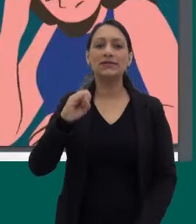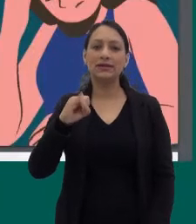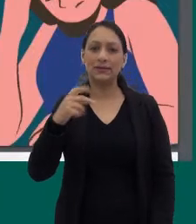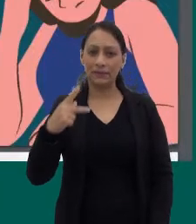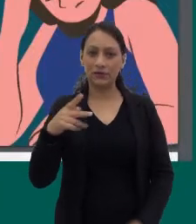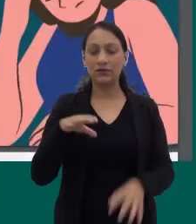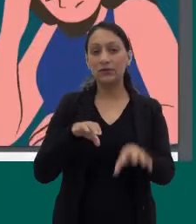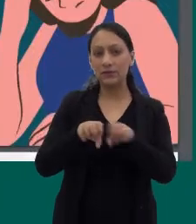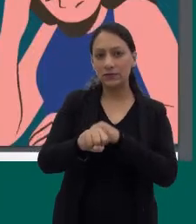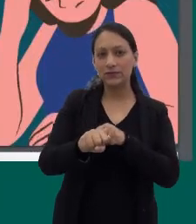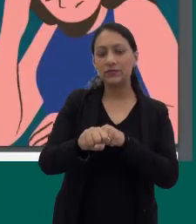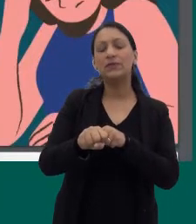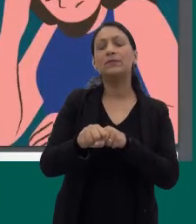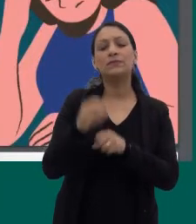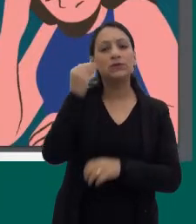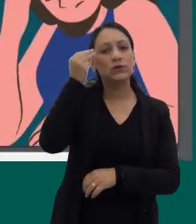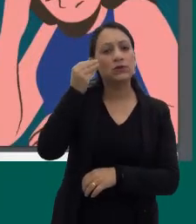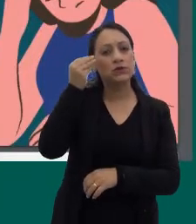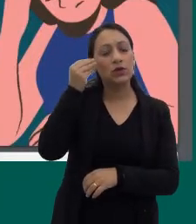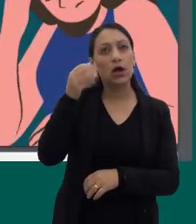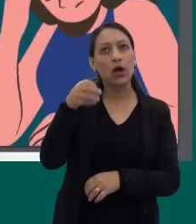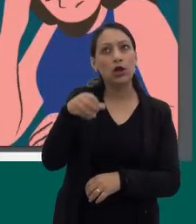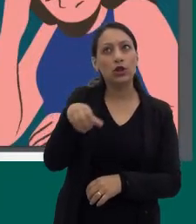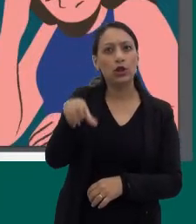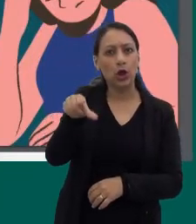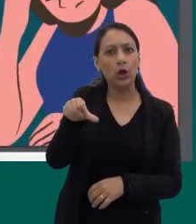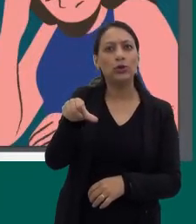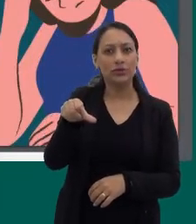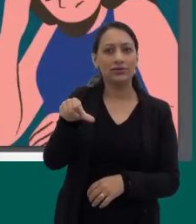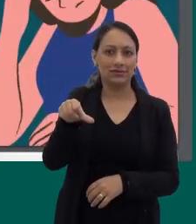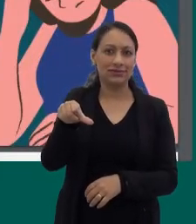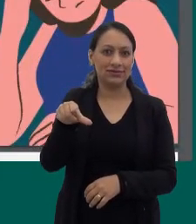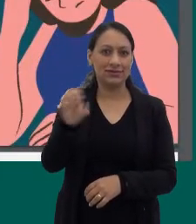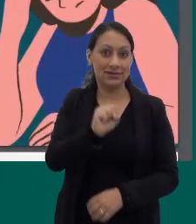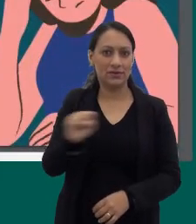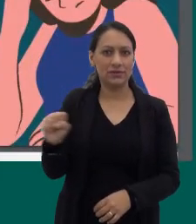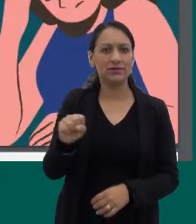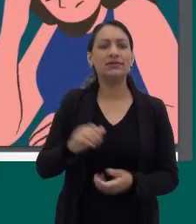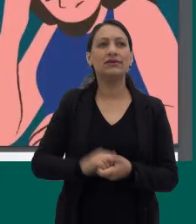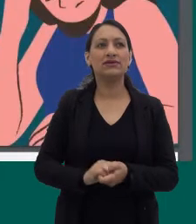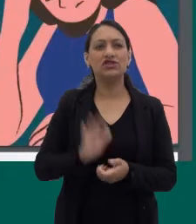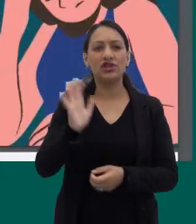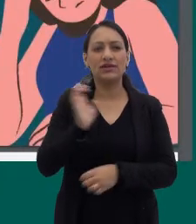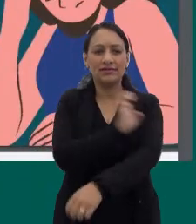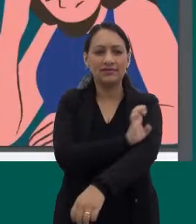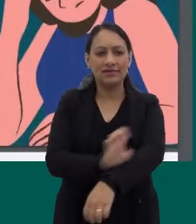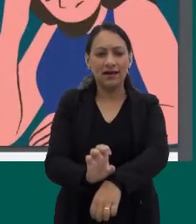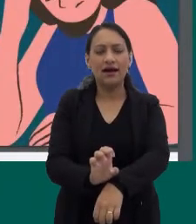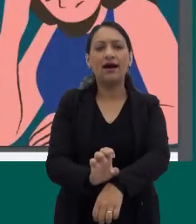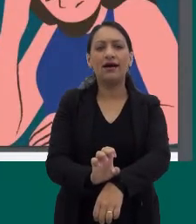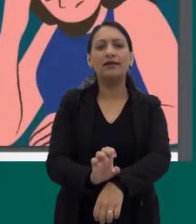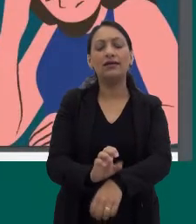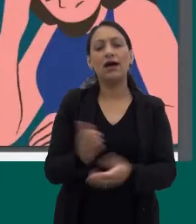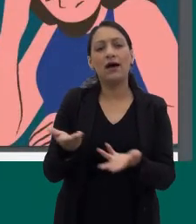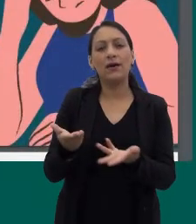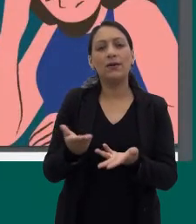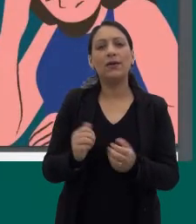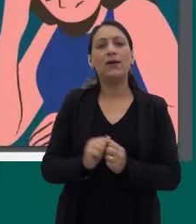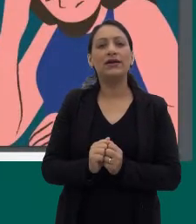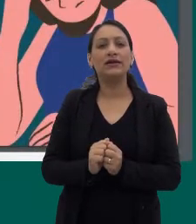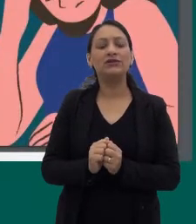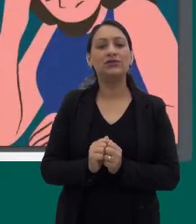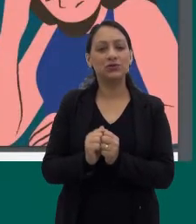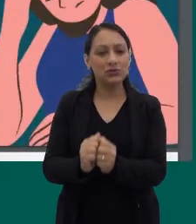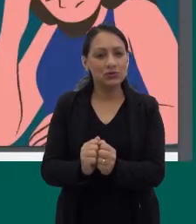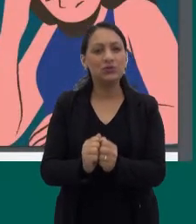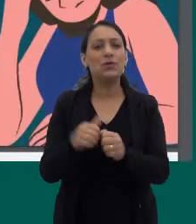Psicologia do 9º semestre, estagiária clínica, já fui estagiária do Henrique, hoje estou com outra colega. E vamos aí,